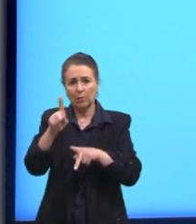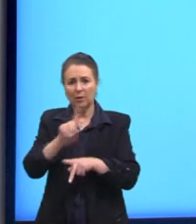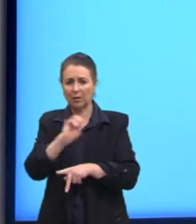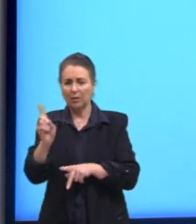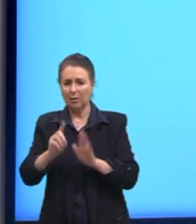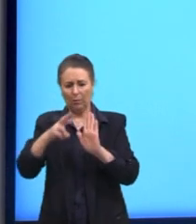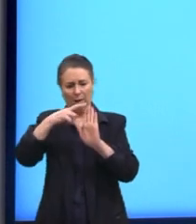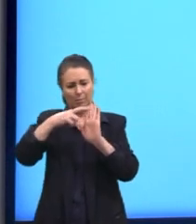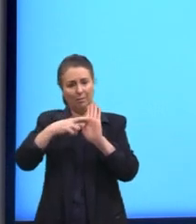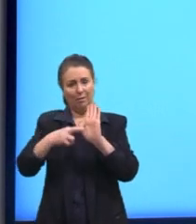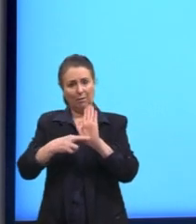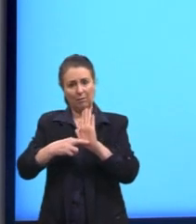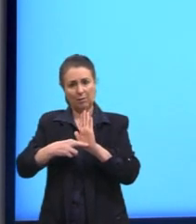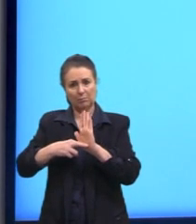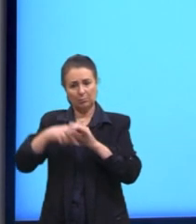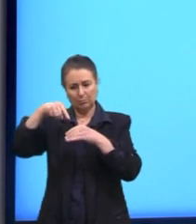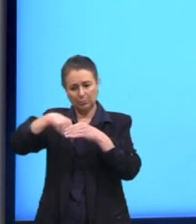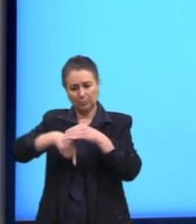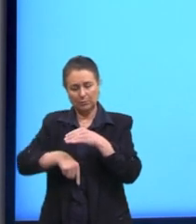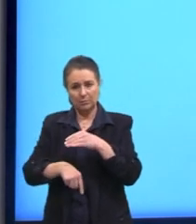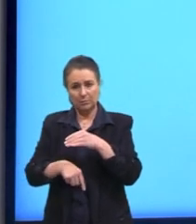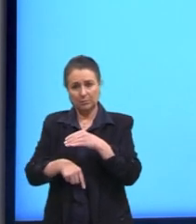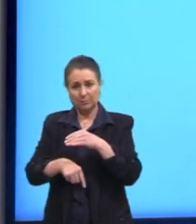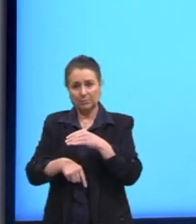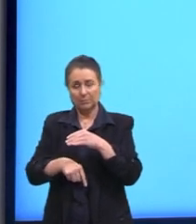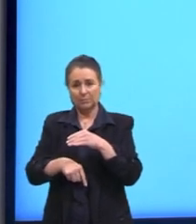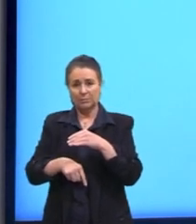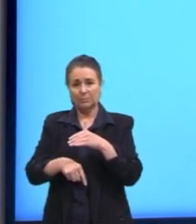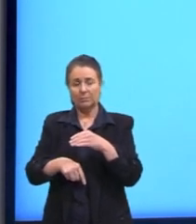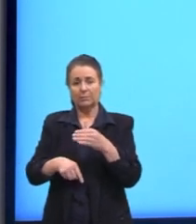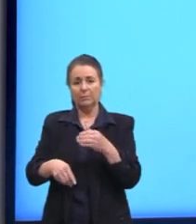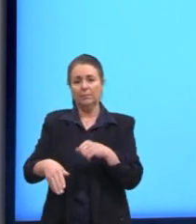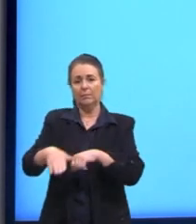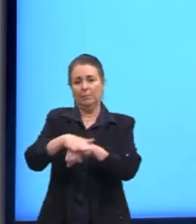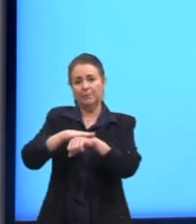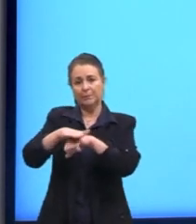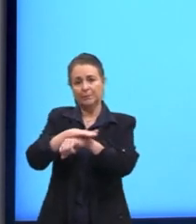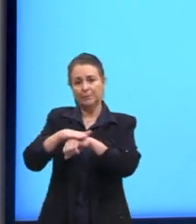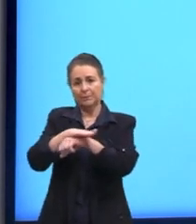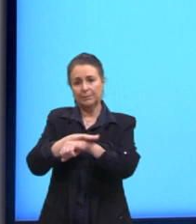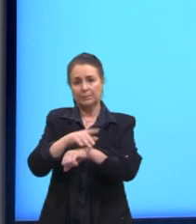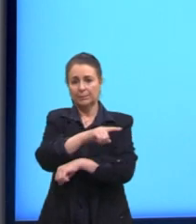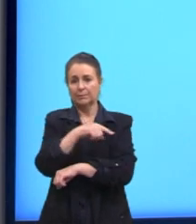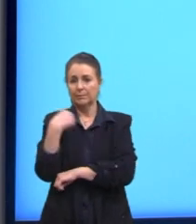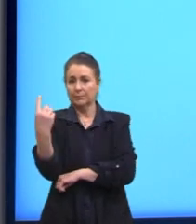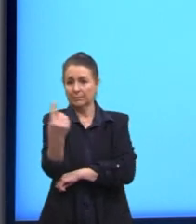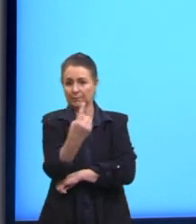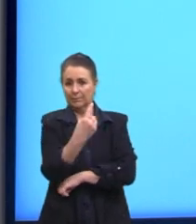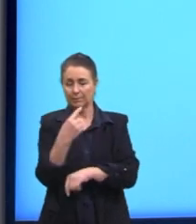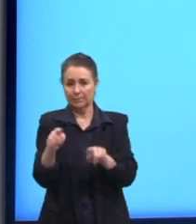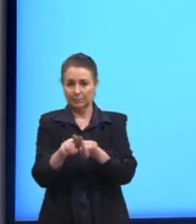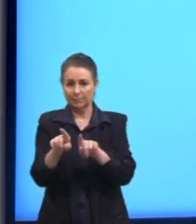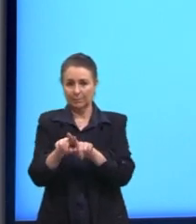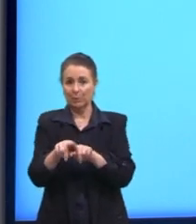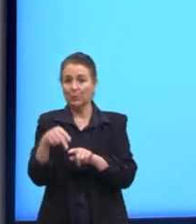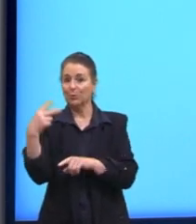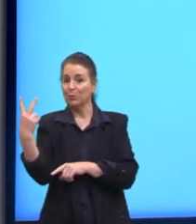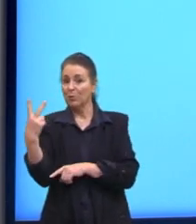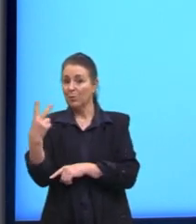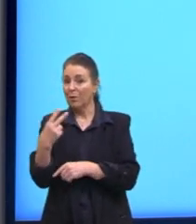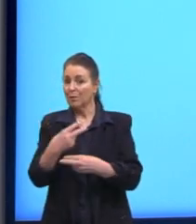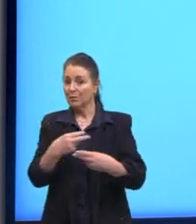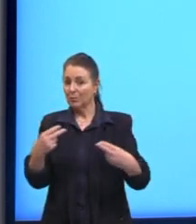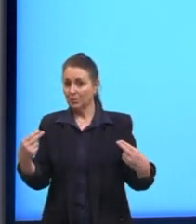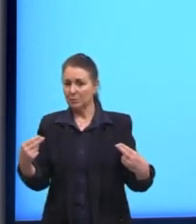rigoroso, tá? Então, aí eu vou conversar um pouquinho também com vocês sobre duas coisas que a gente